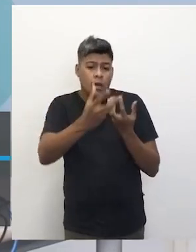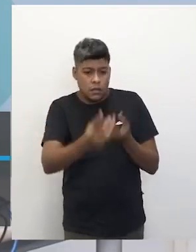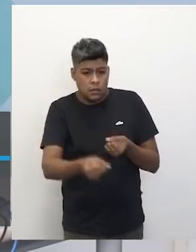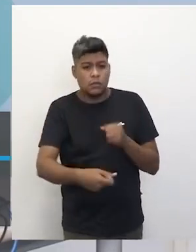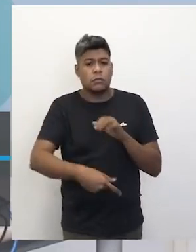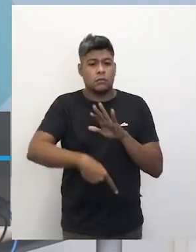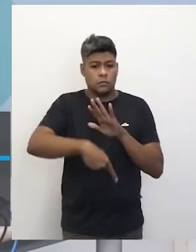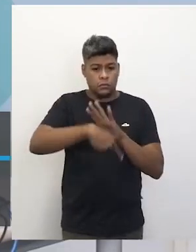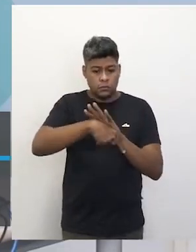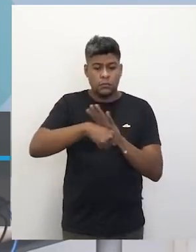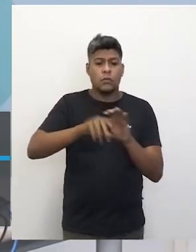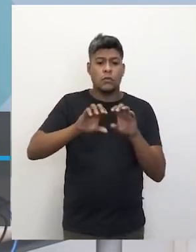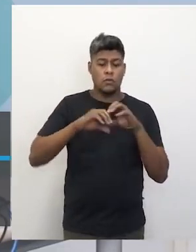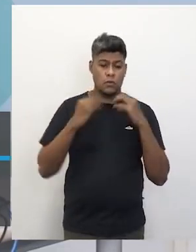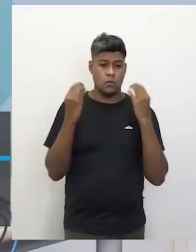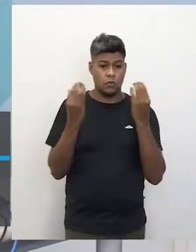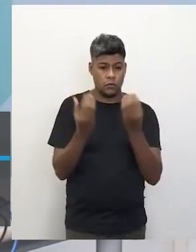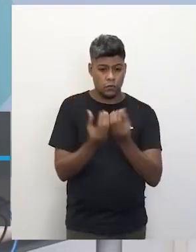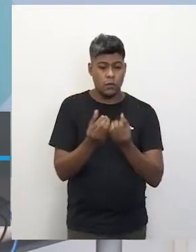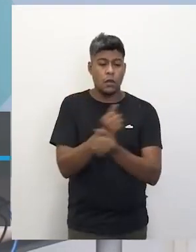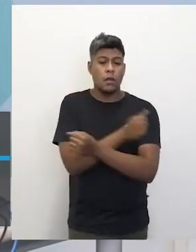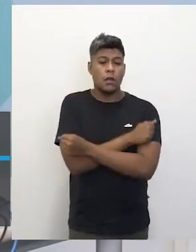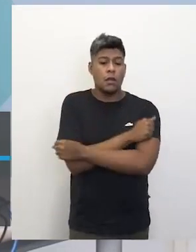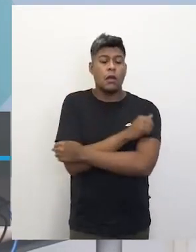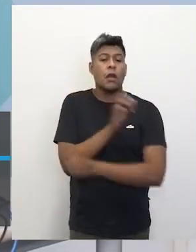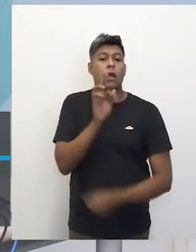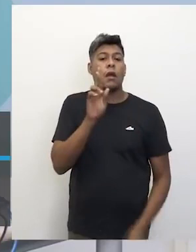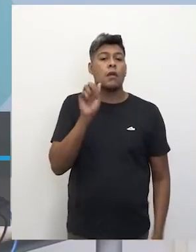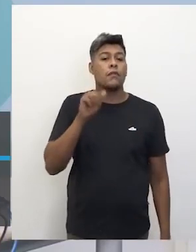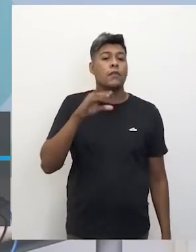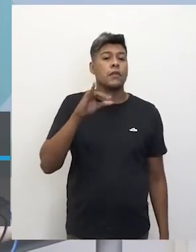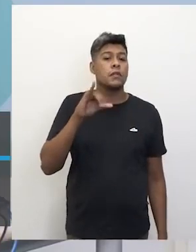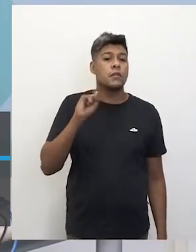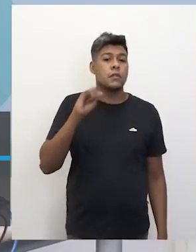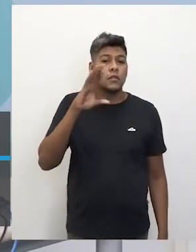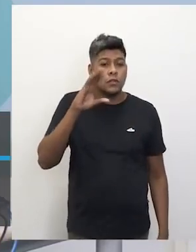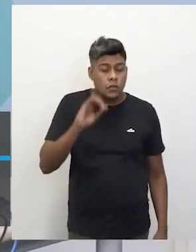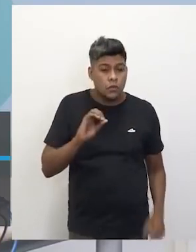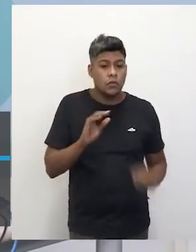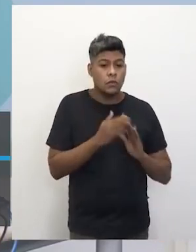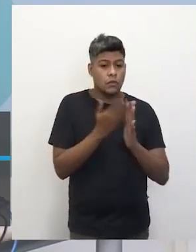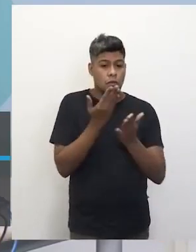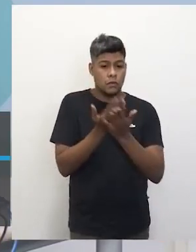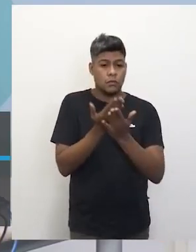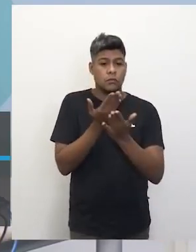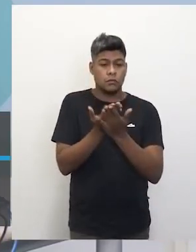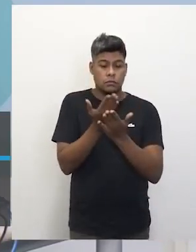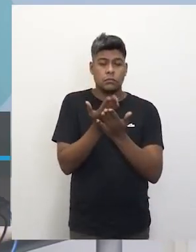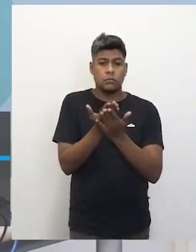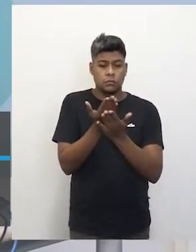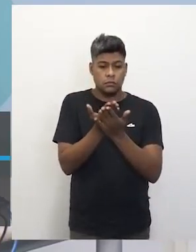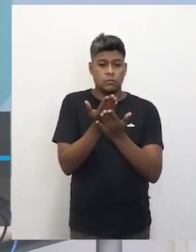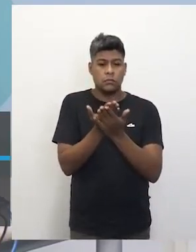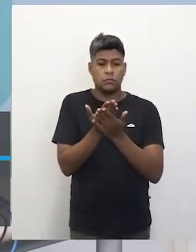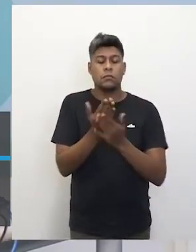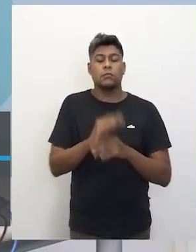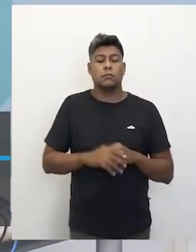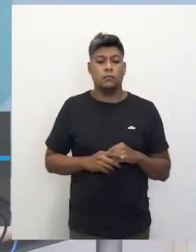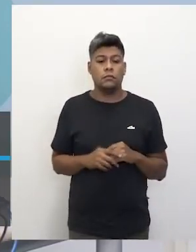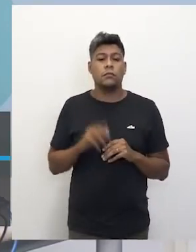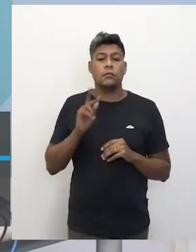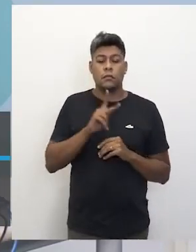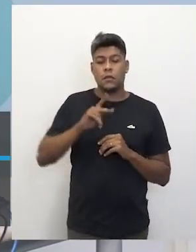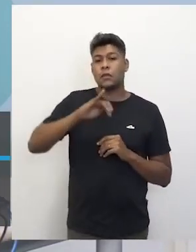para uma comunidade. O aluno Francisco, né? Da escola Andrônico de Mello, eu estudava aula perto do Andrônico, do